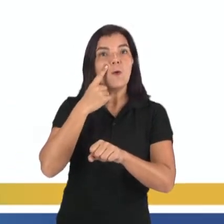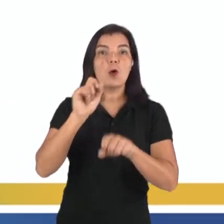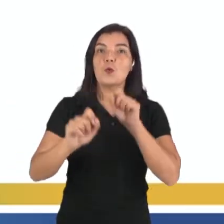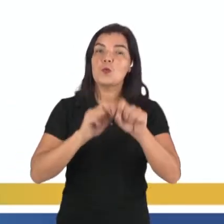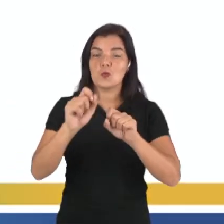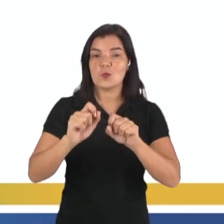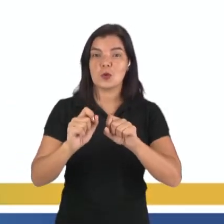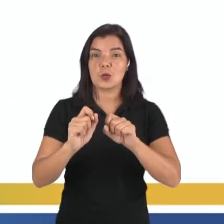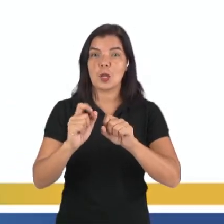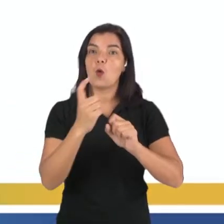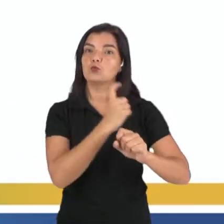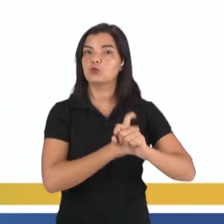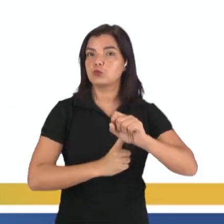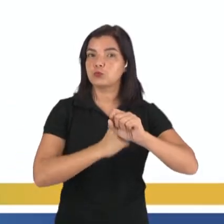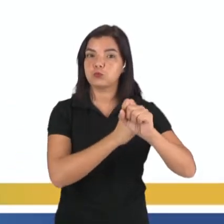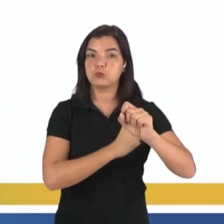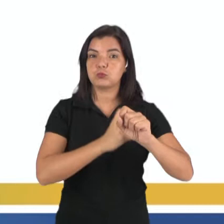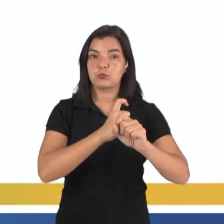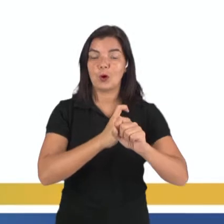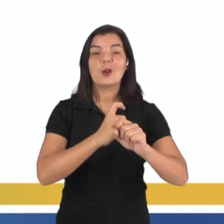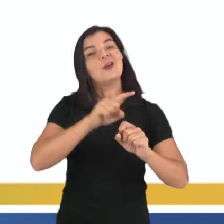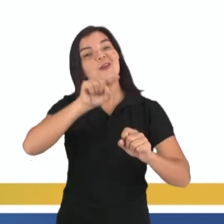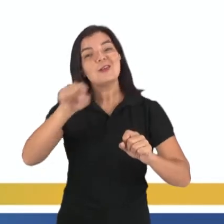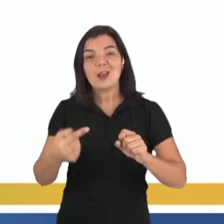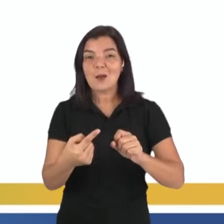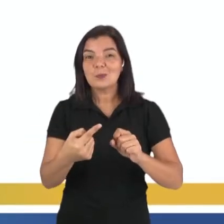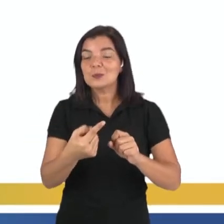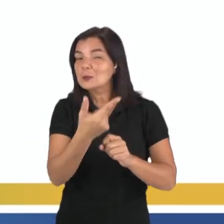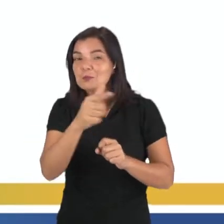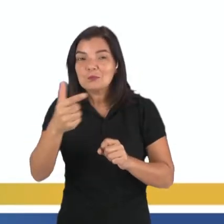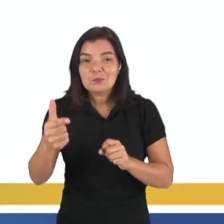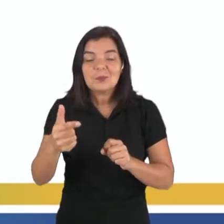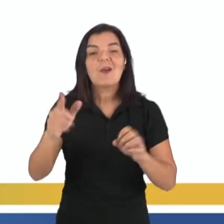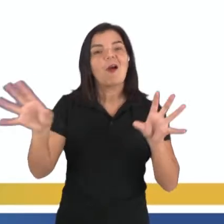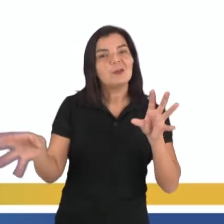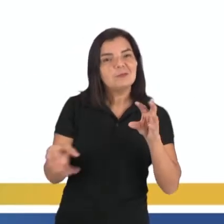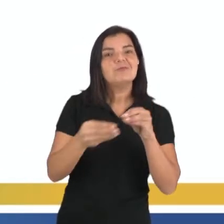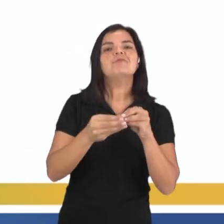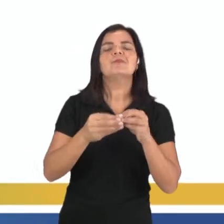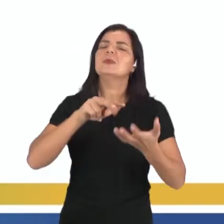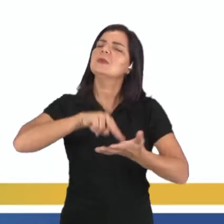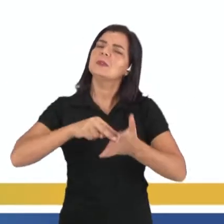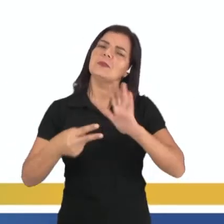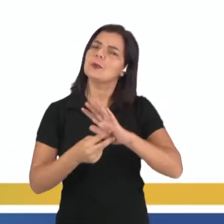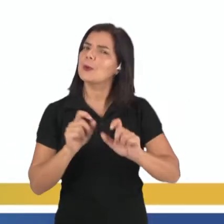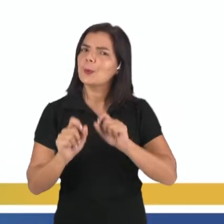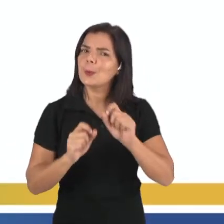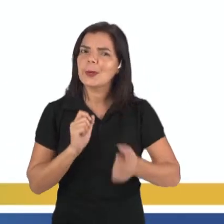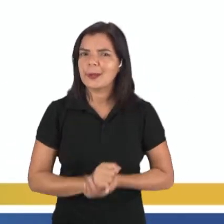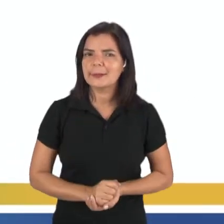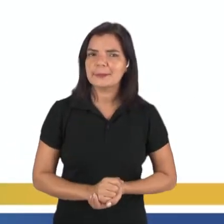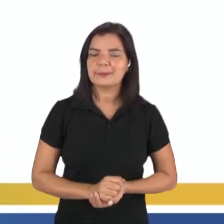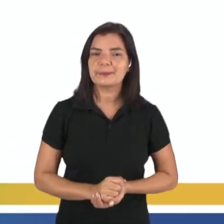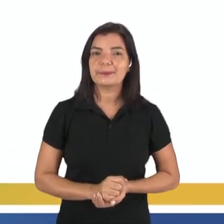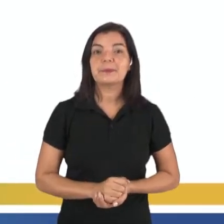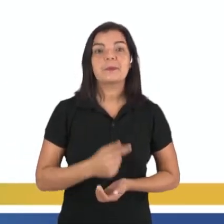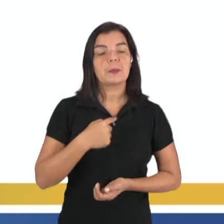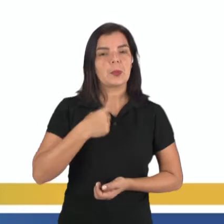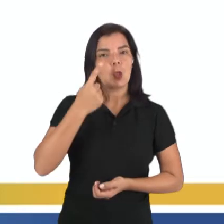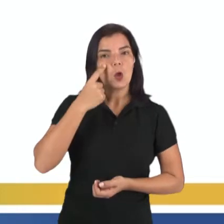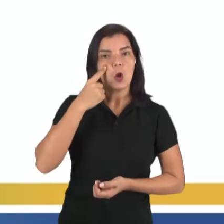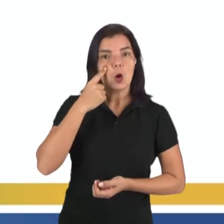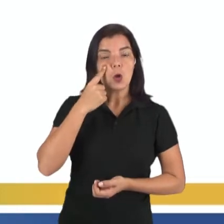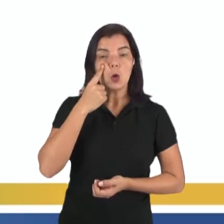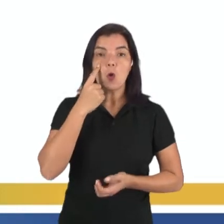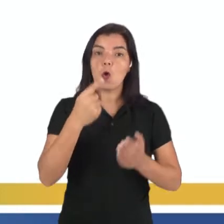que cabe no seu bolso. Não tem vírgula. O que você sabe? É restritivo. O que isso quer dizer, então? Vamos lá? Eu olho